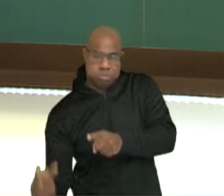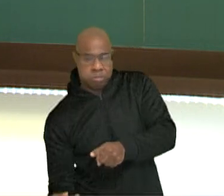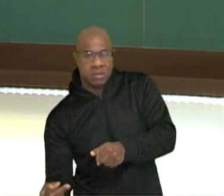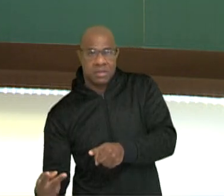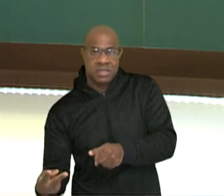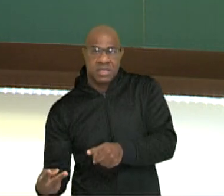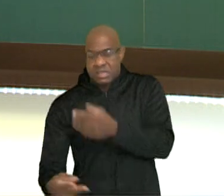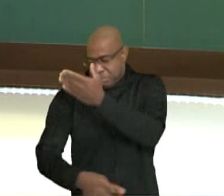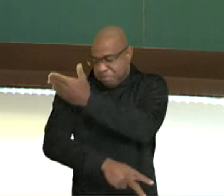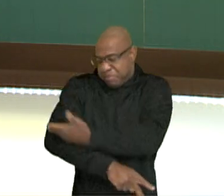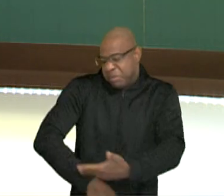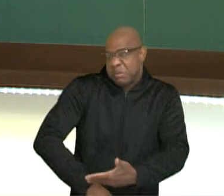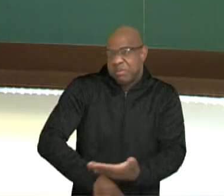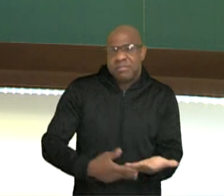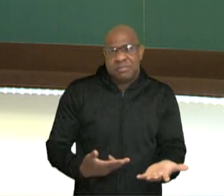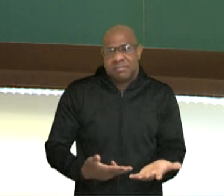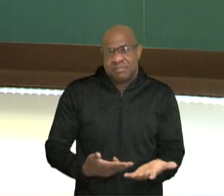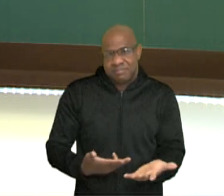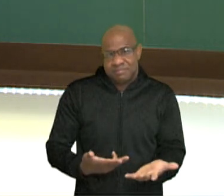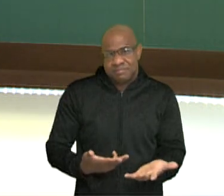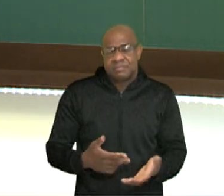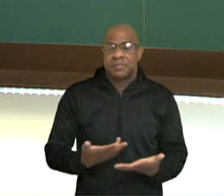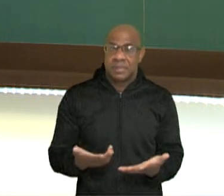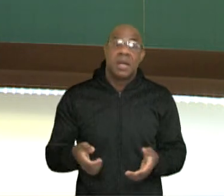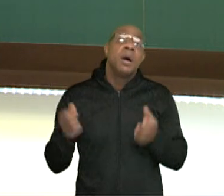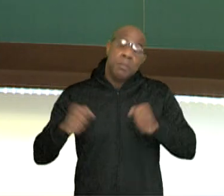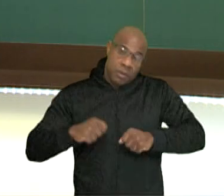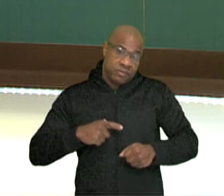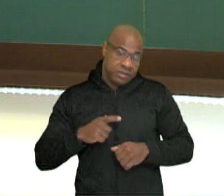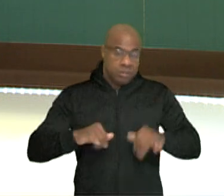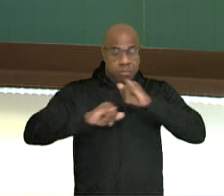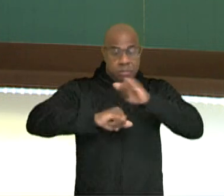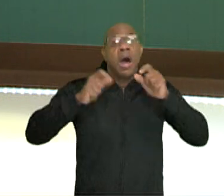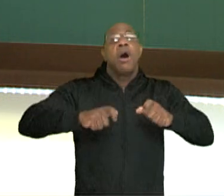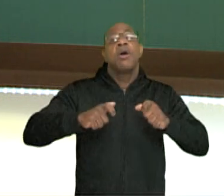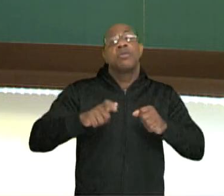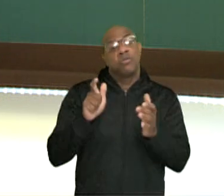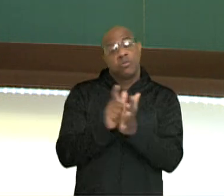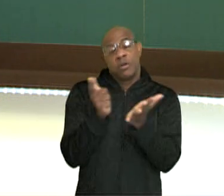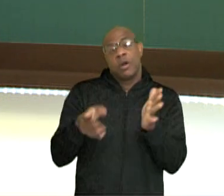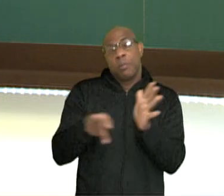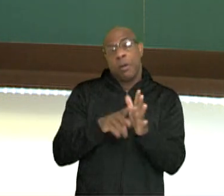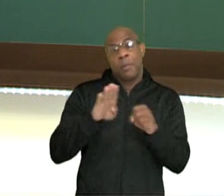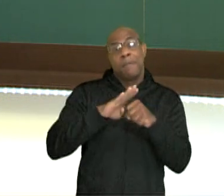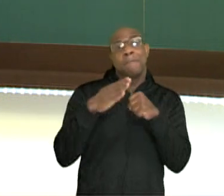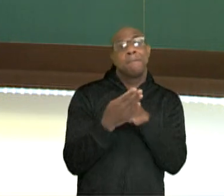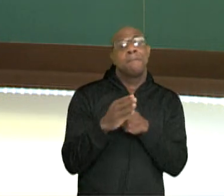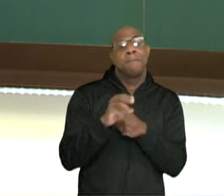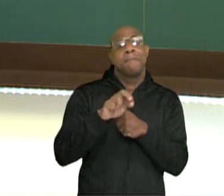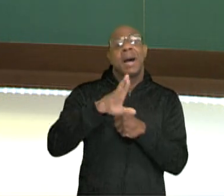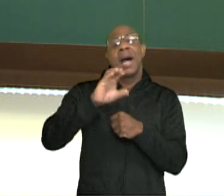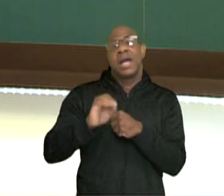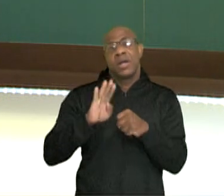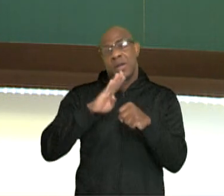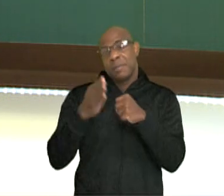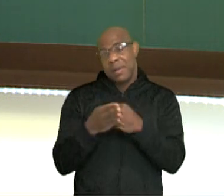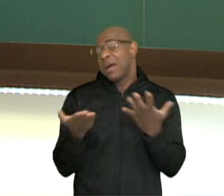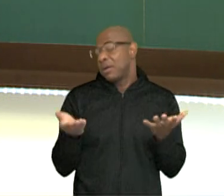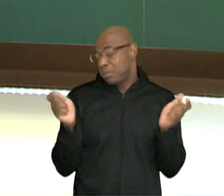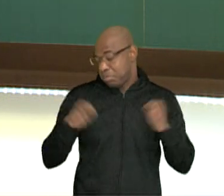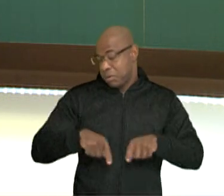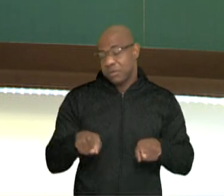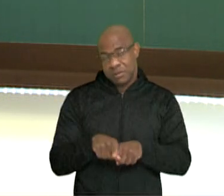né? Então, isso pode ser veiculado lá no Jornal do Bairro, por exemplo. Porém, não seria veiculado num grande jornal